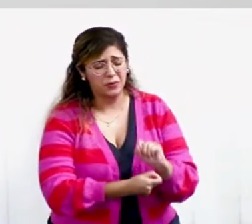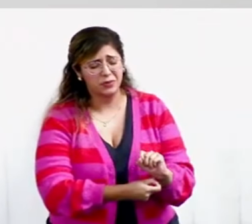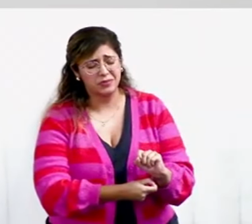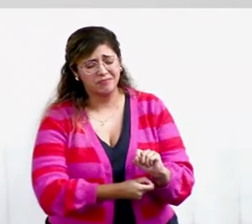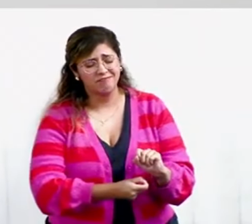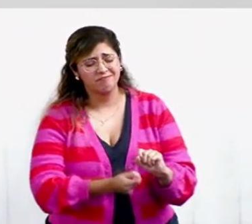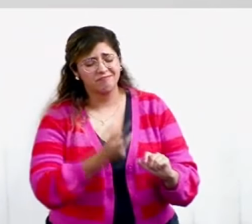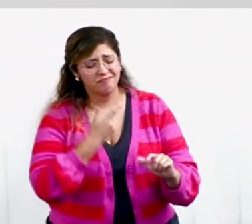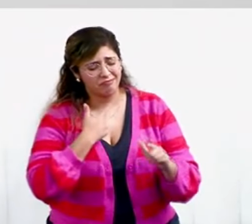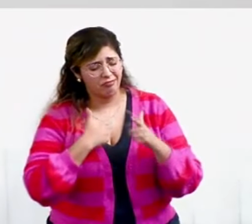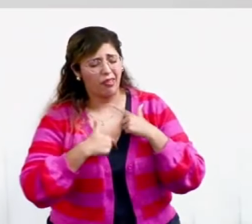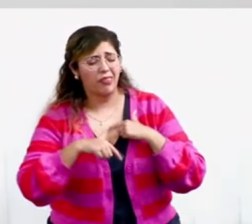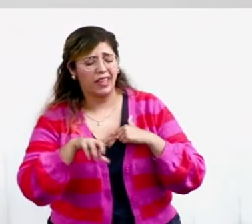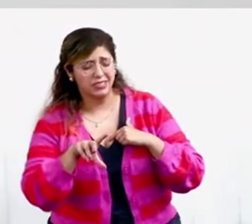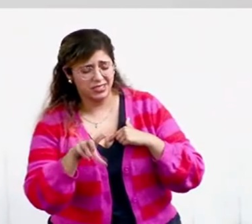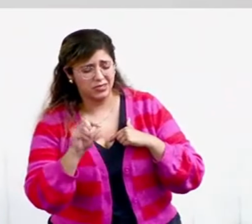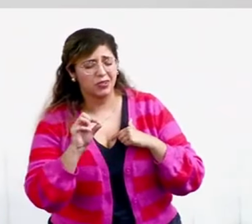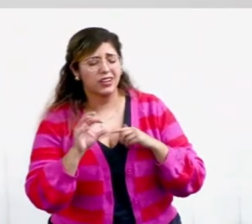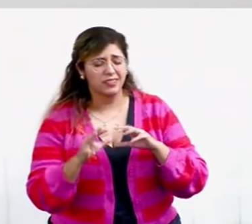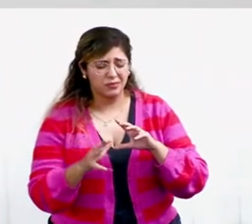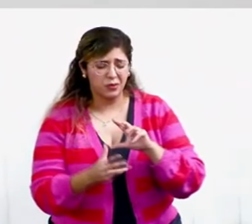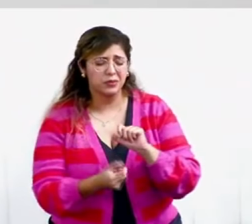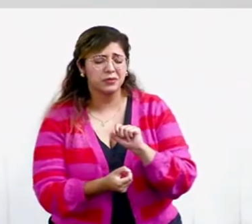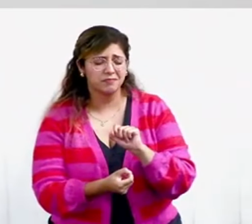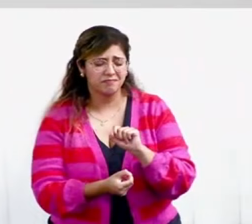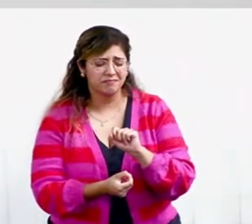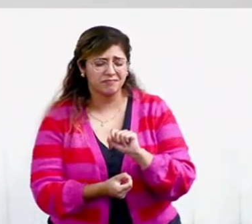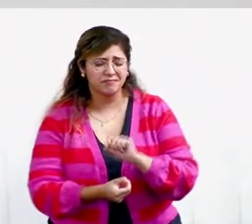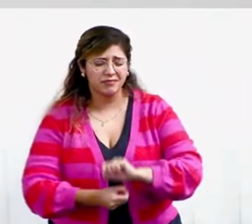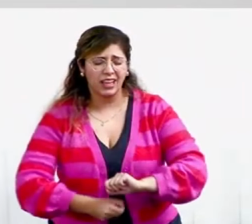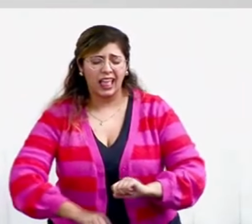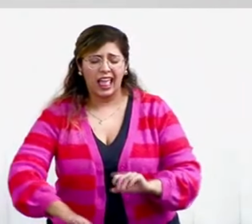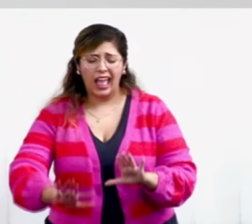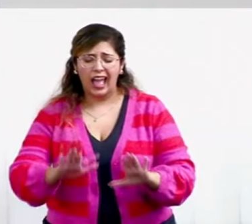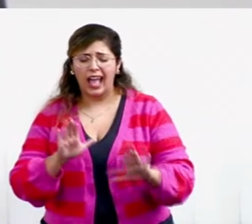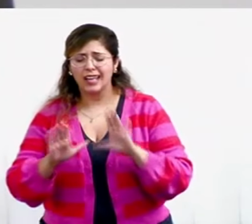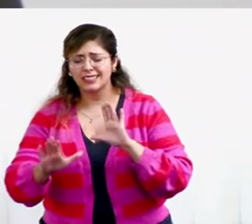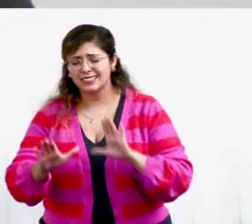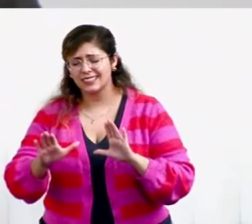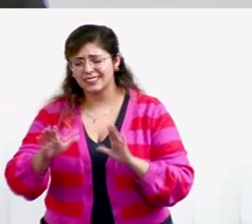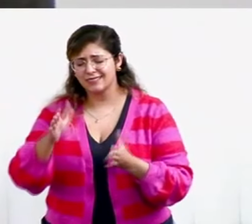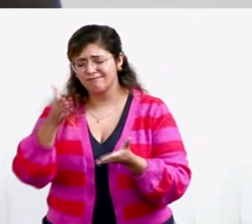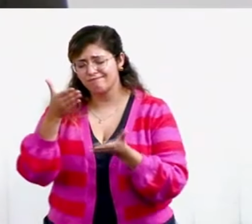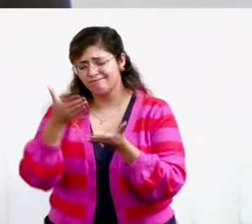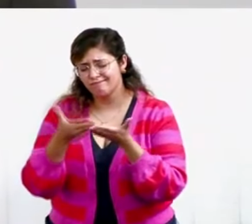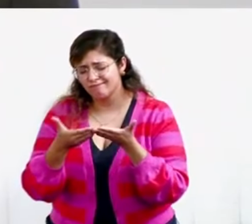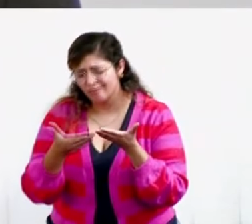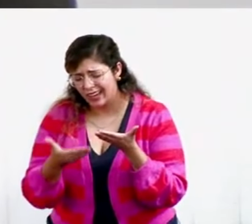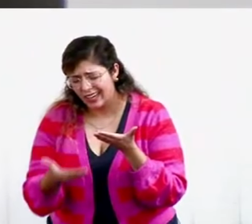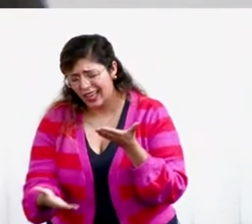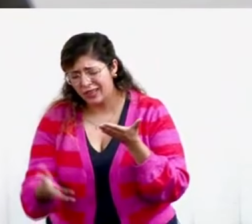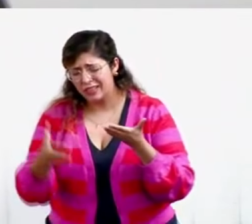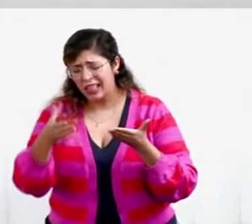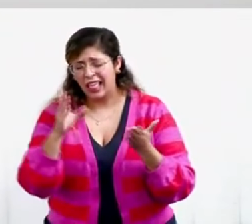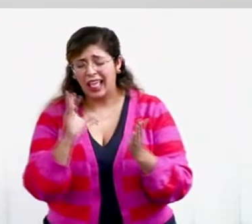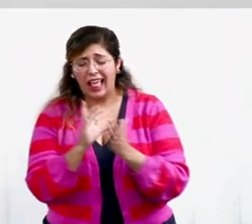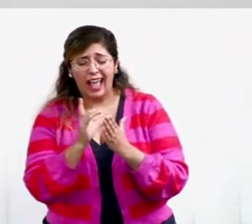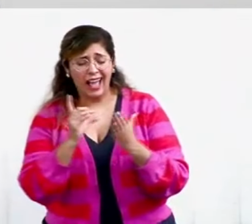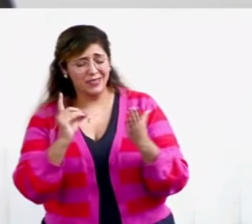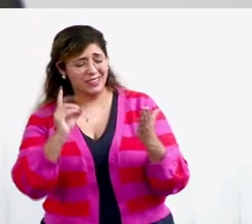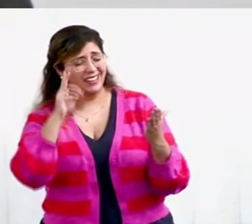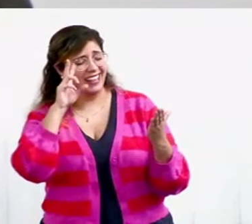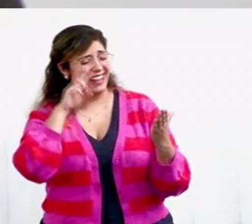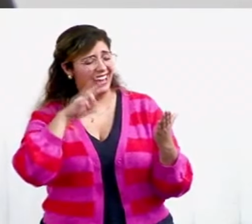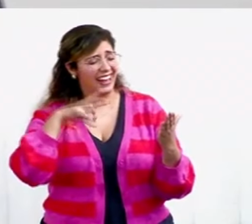porque abandonamos a Tua verdade, porque abandonamos a prática da leitura diária, porque abandonamos